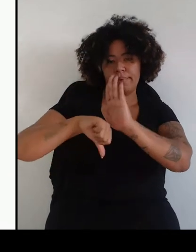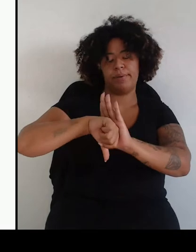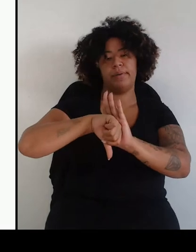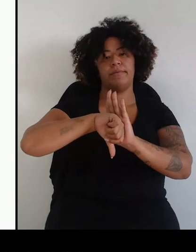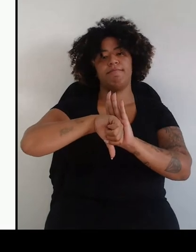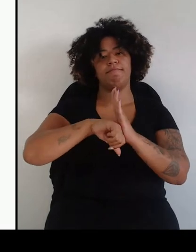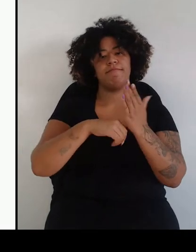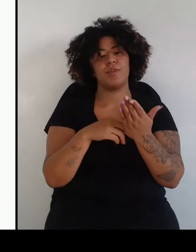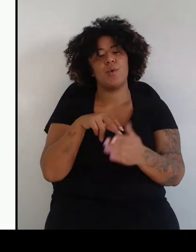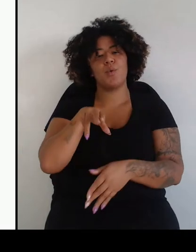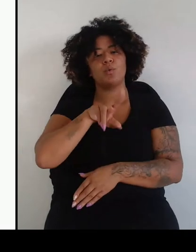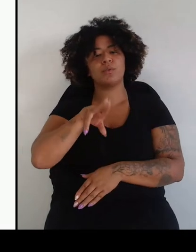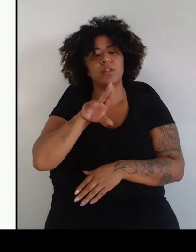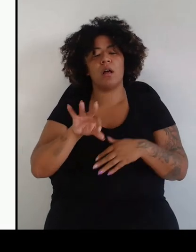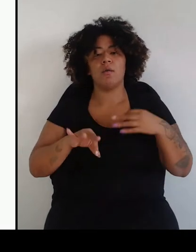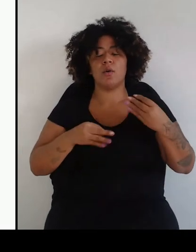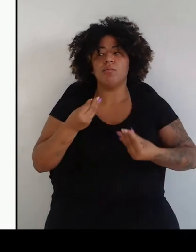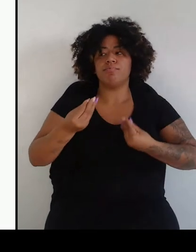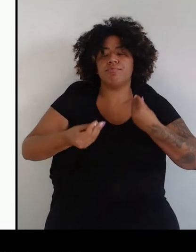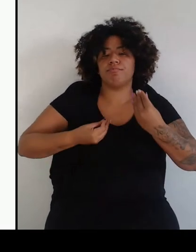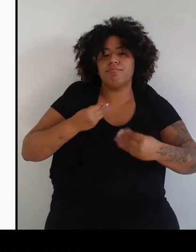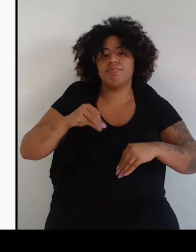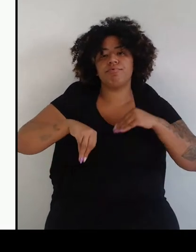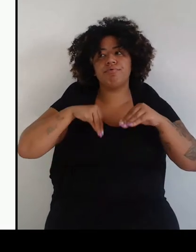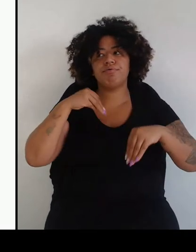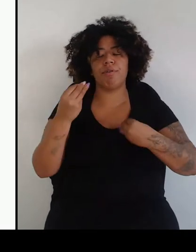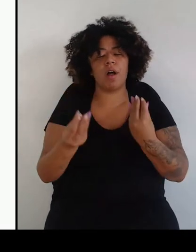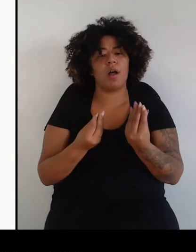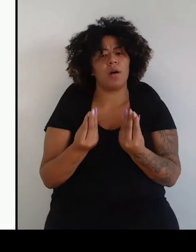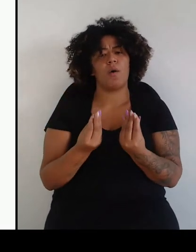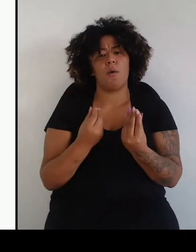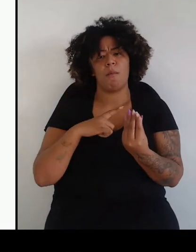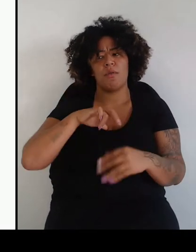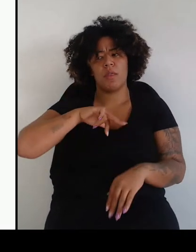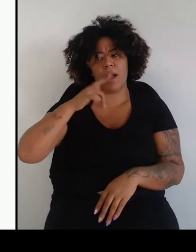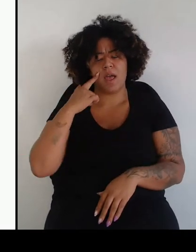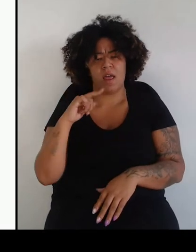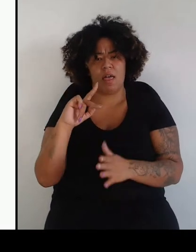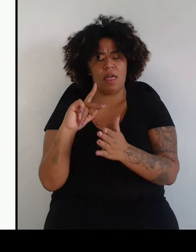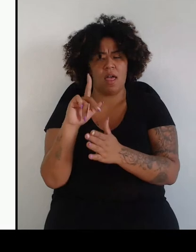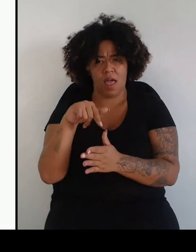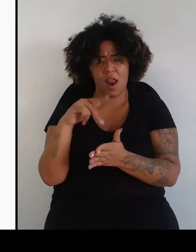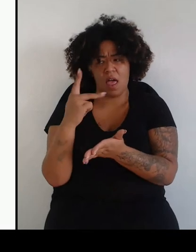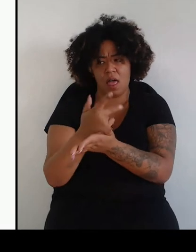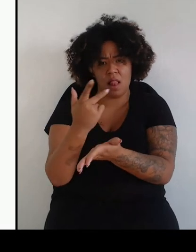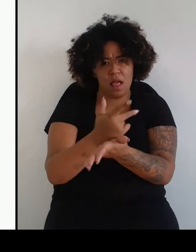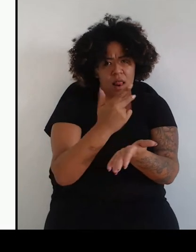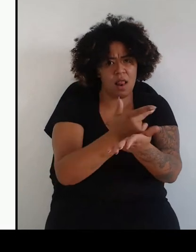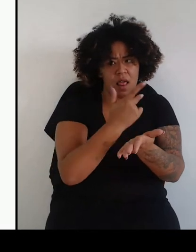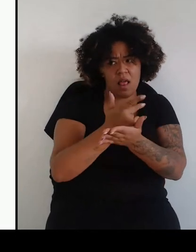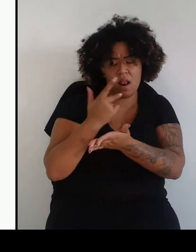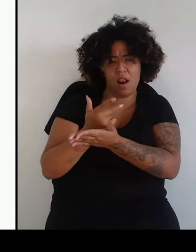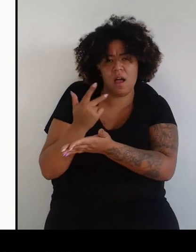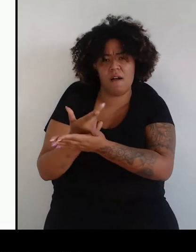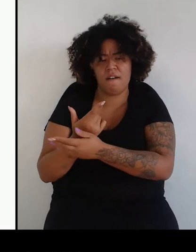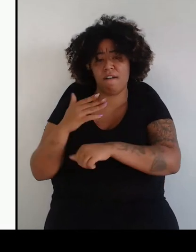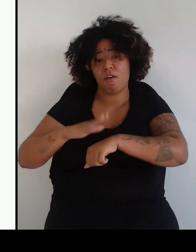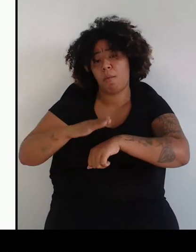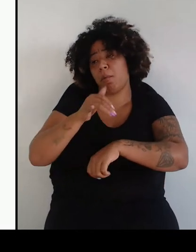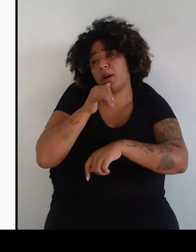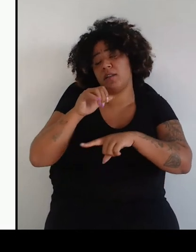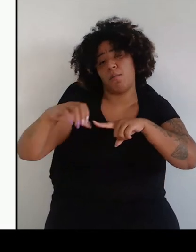aparecem de forma velada como se fossem homens fazendo exercícios ou luta em parques por exemplo